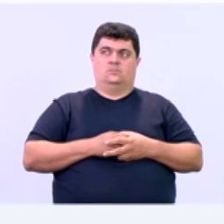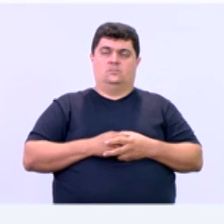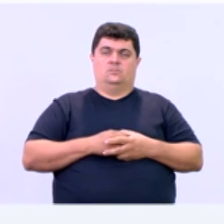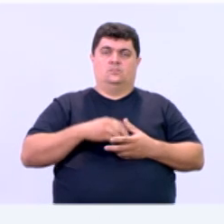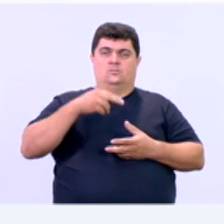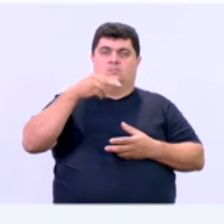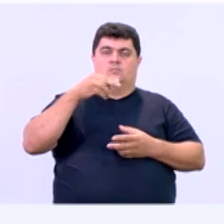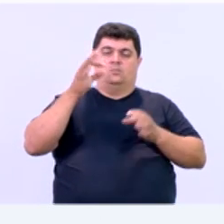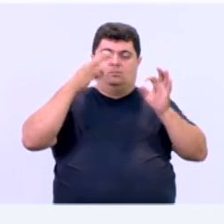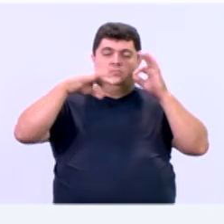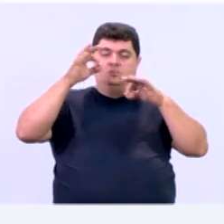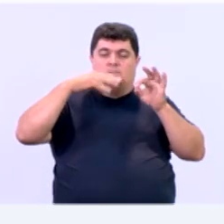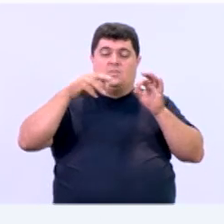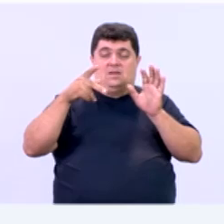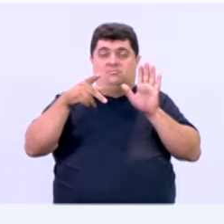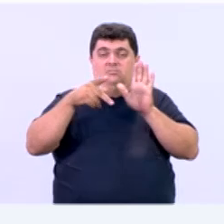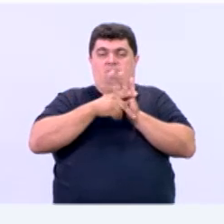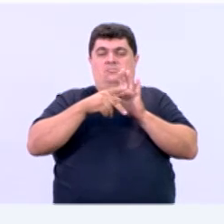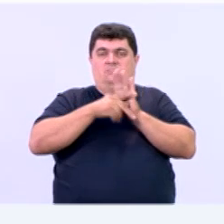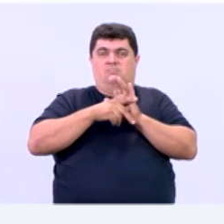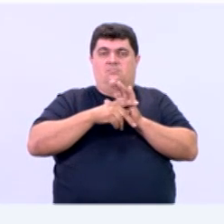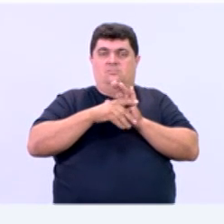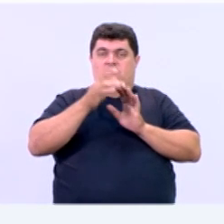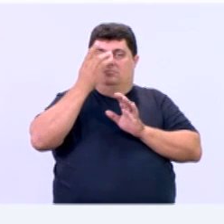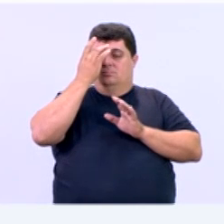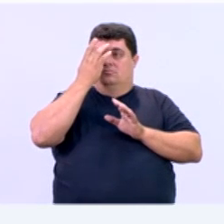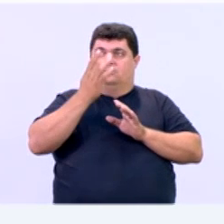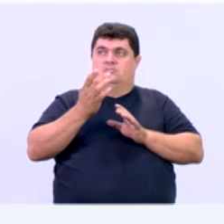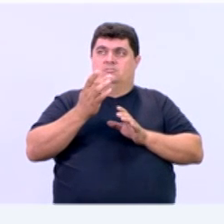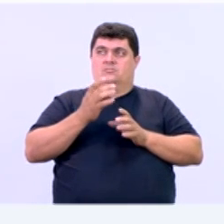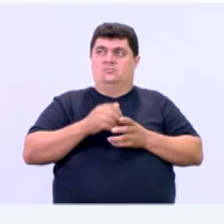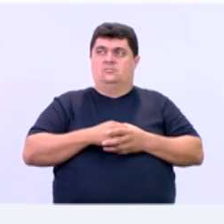Notepad++, ele te dá